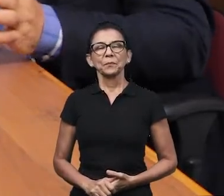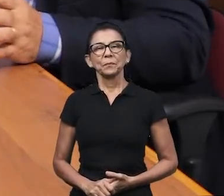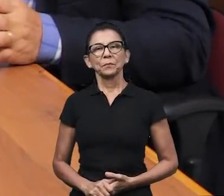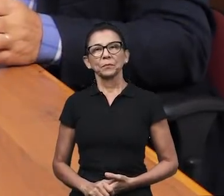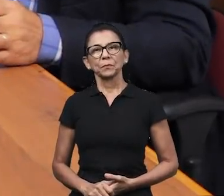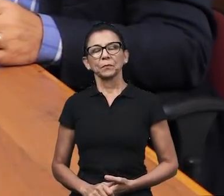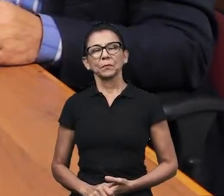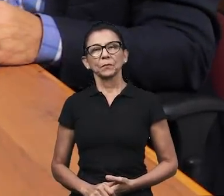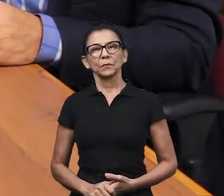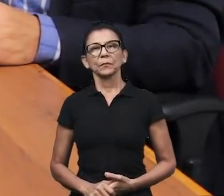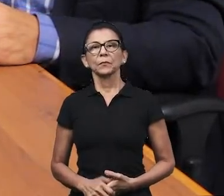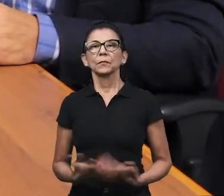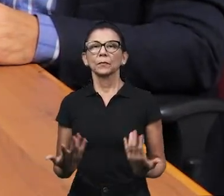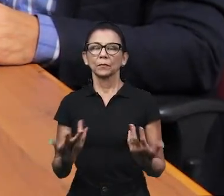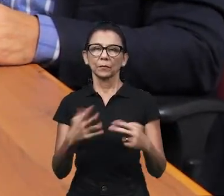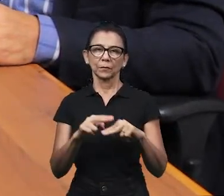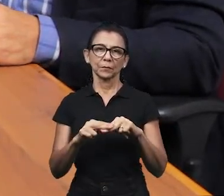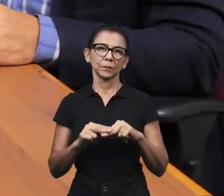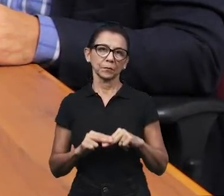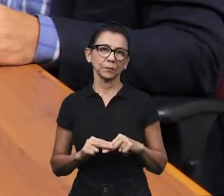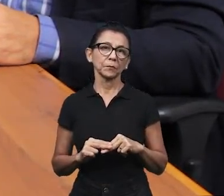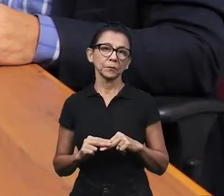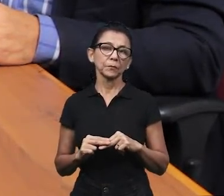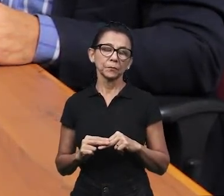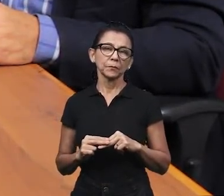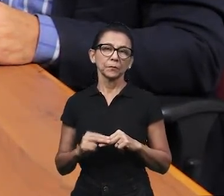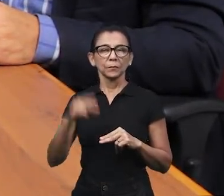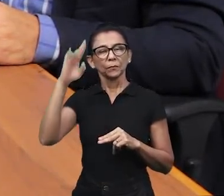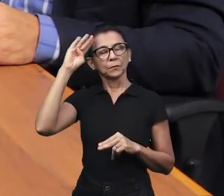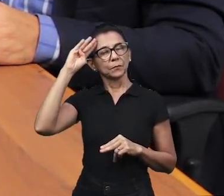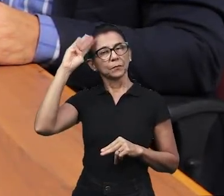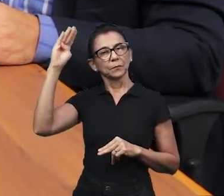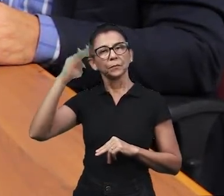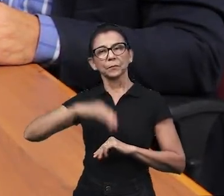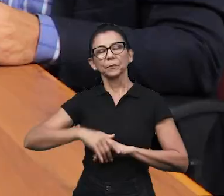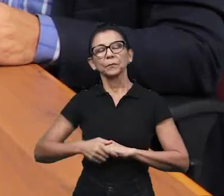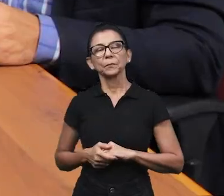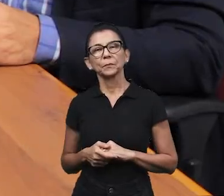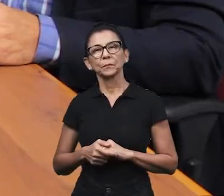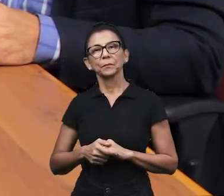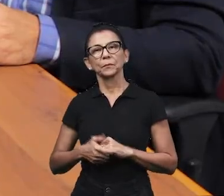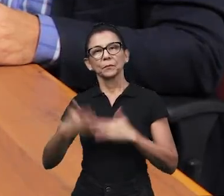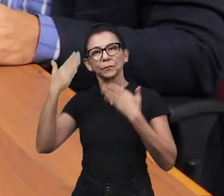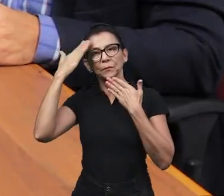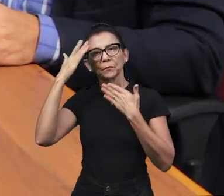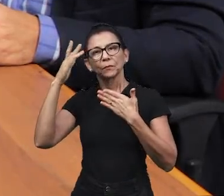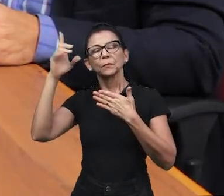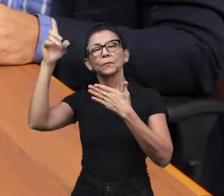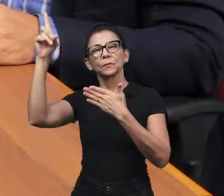era esse motivo que também levava essas pessoas.